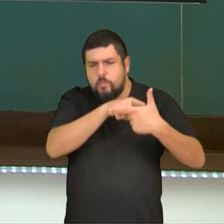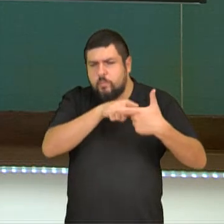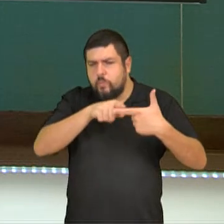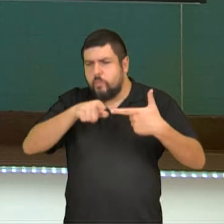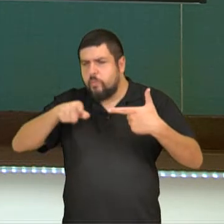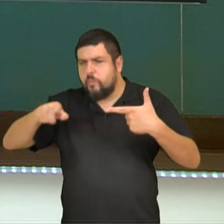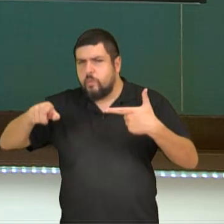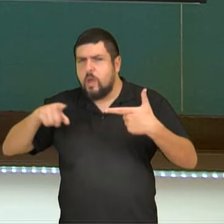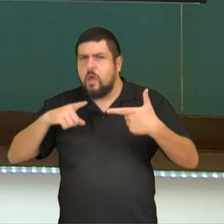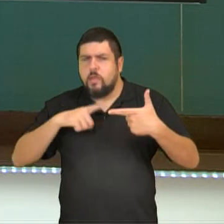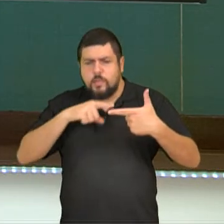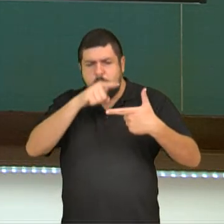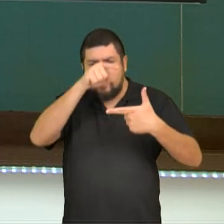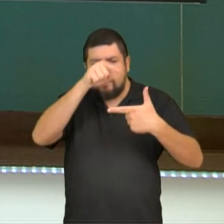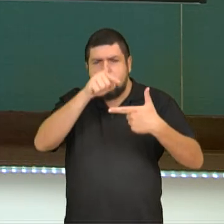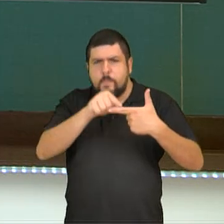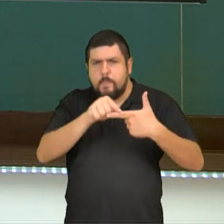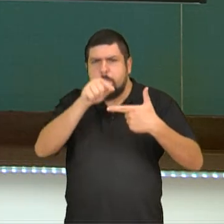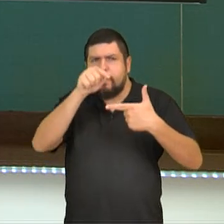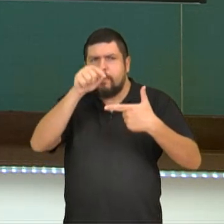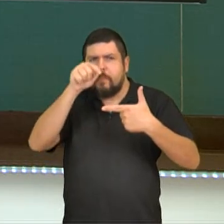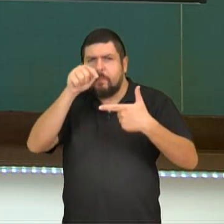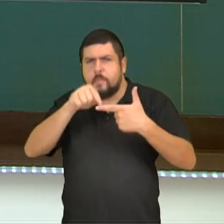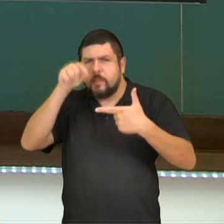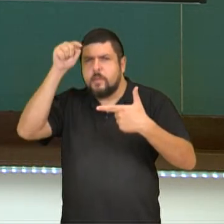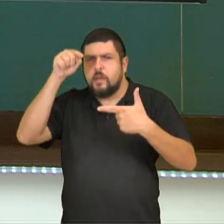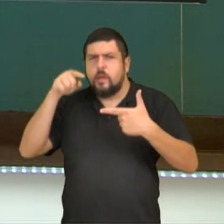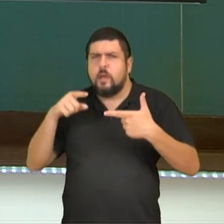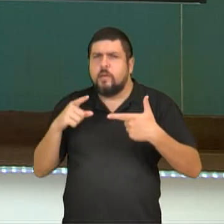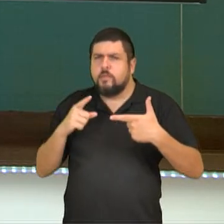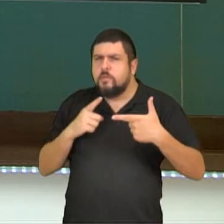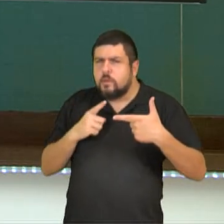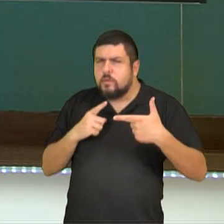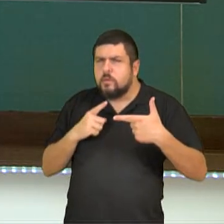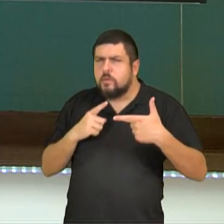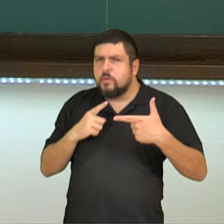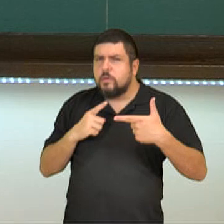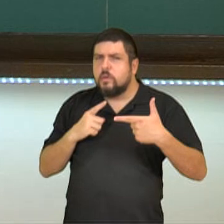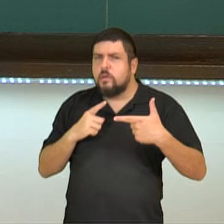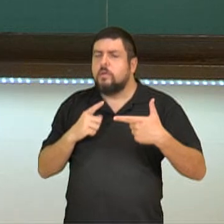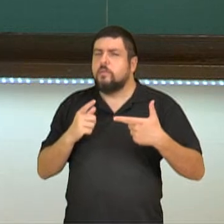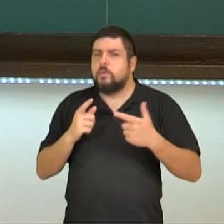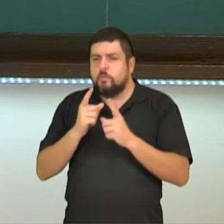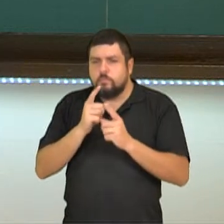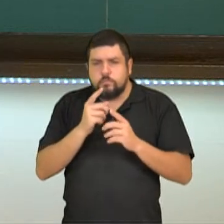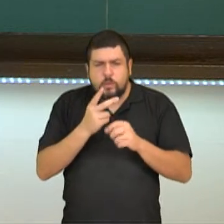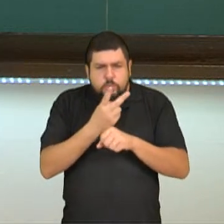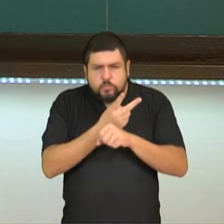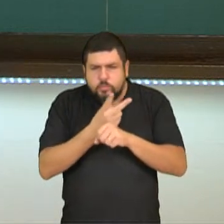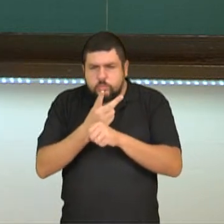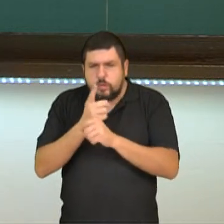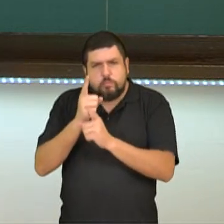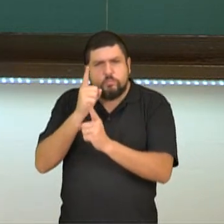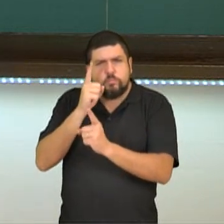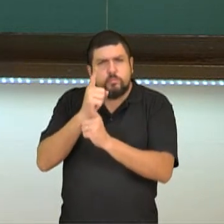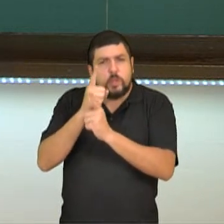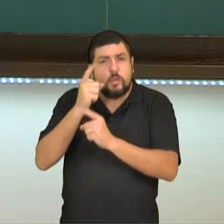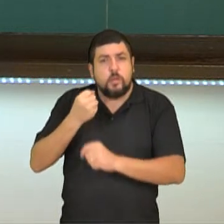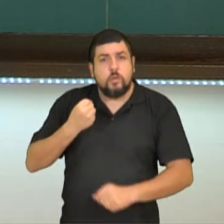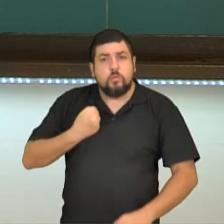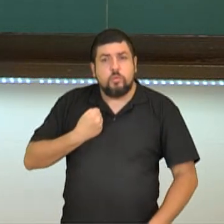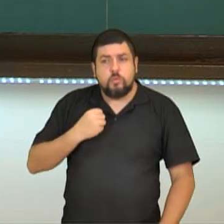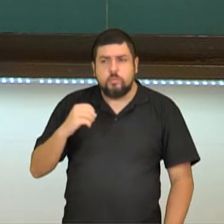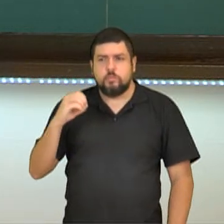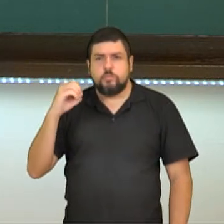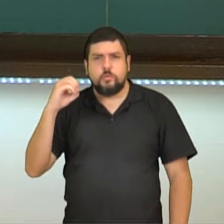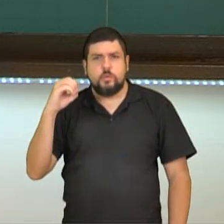pontinho em cima dele? Será? Vocês conseguem identificar quais são esses pontinhos? Então, identifique esses pontinhos, que eles são o